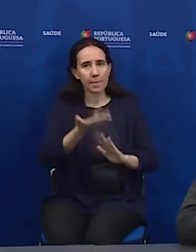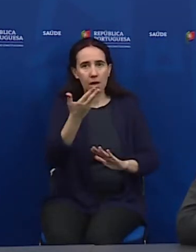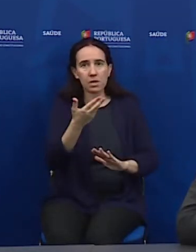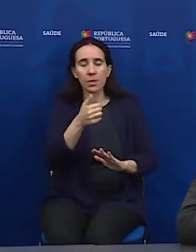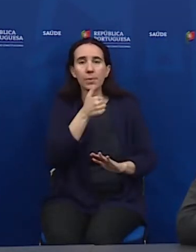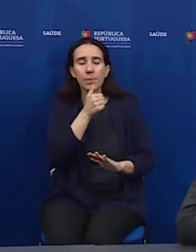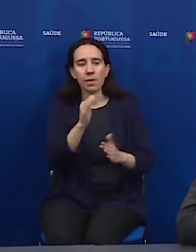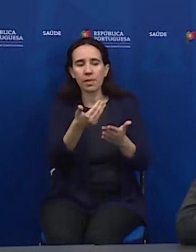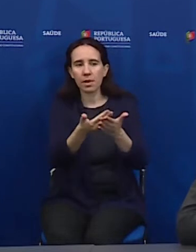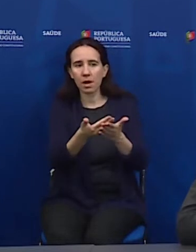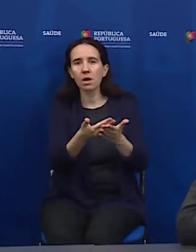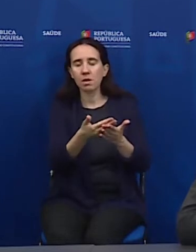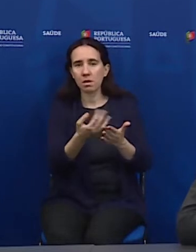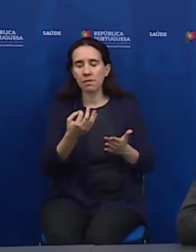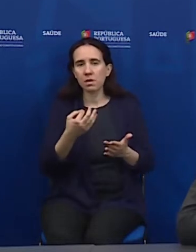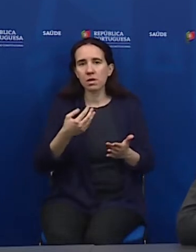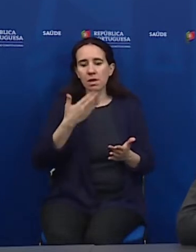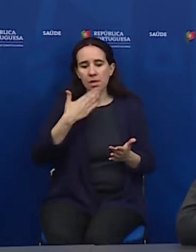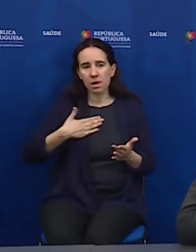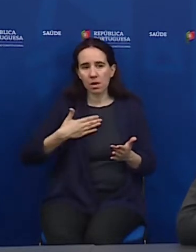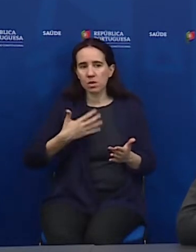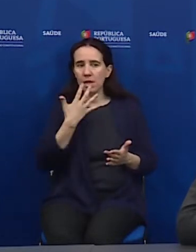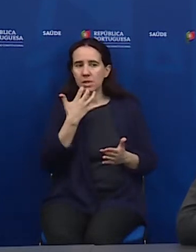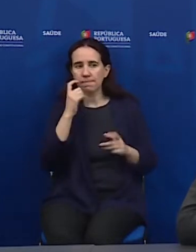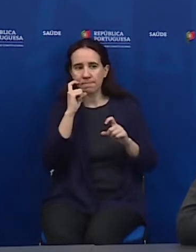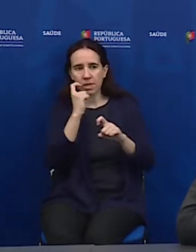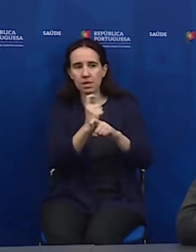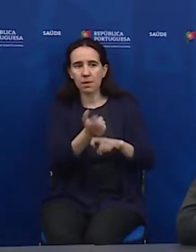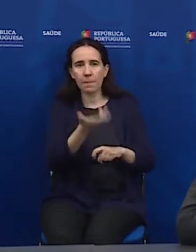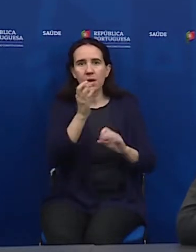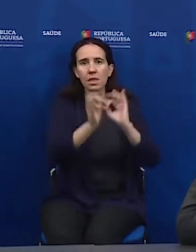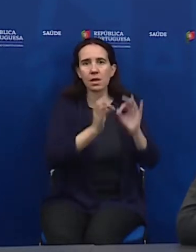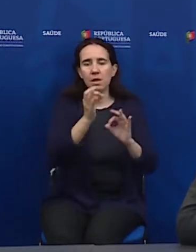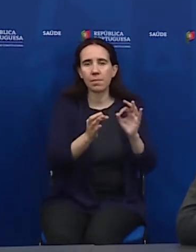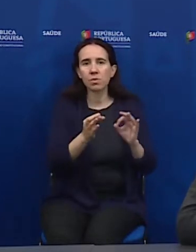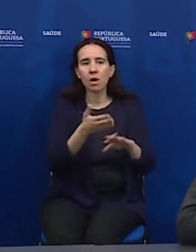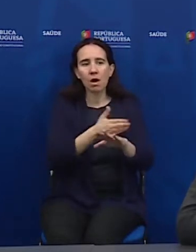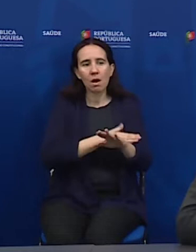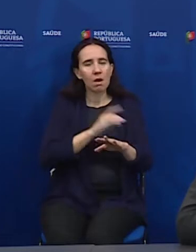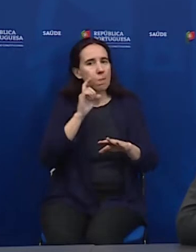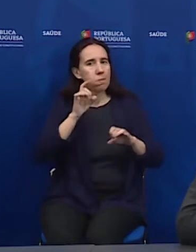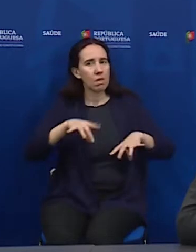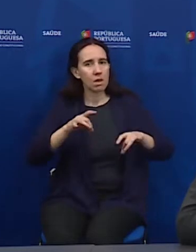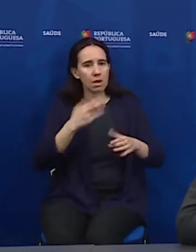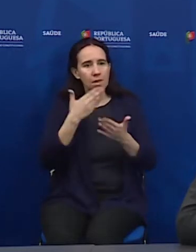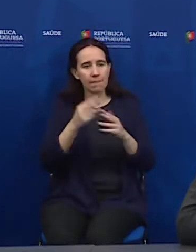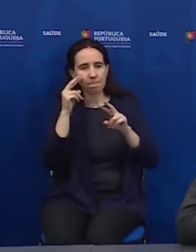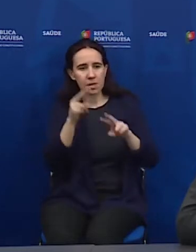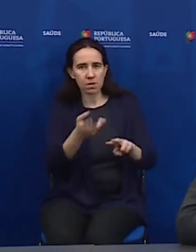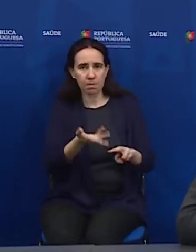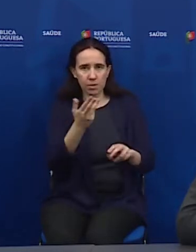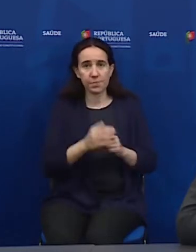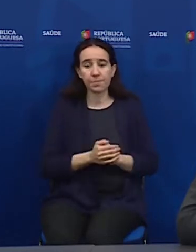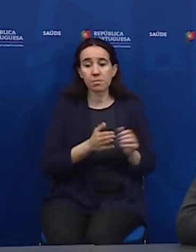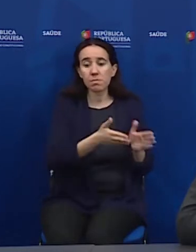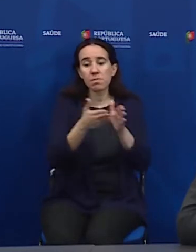que constituem um maior motivo de maior atenção no seu tratamento e na sua previsão e que requer uma maior atenção. E por outro